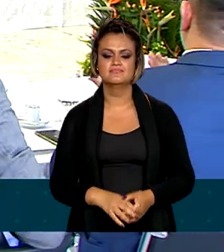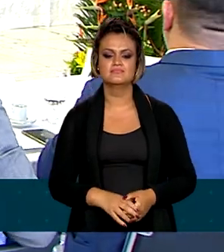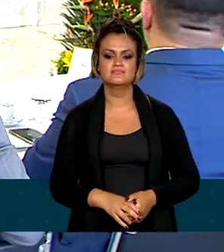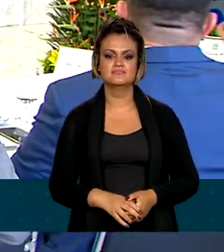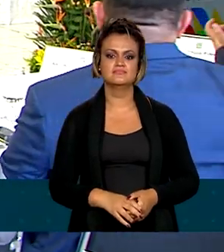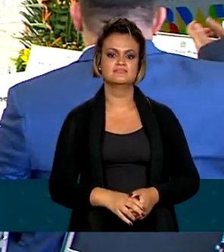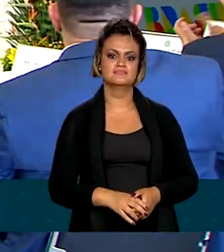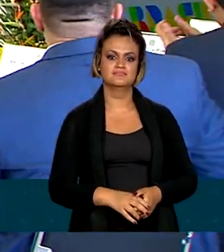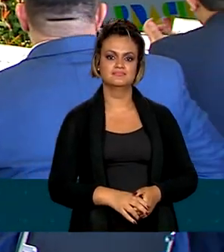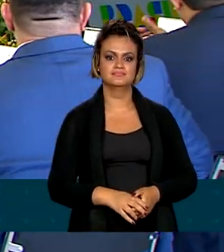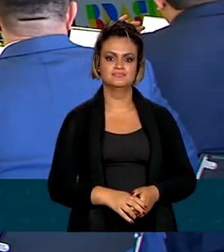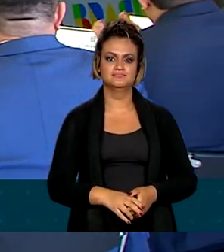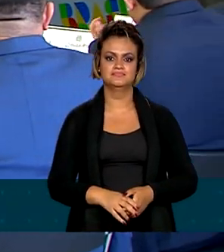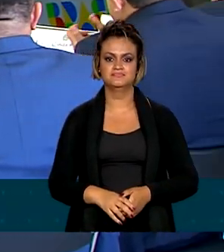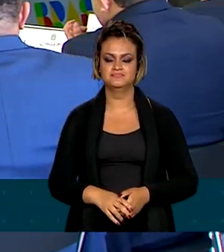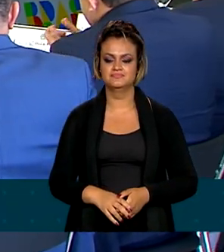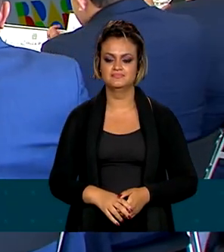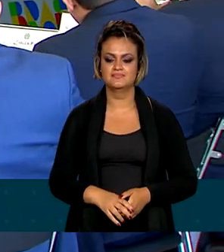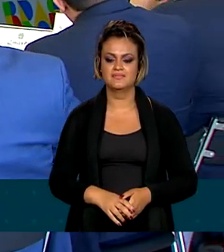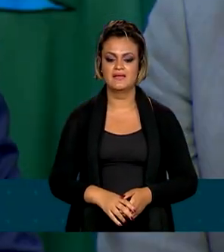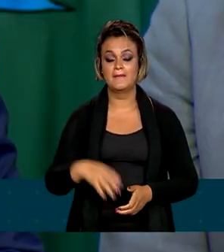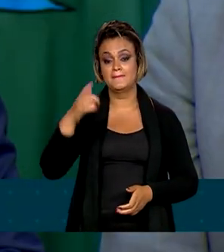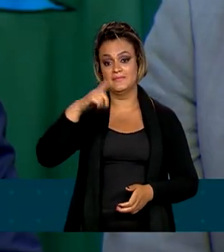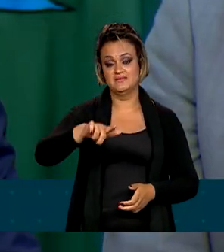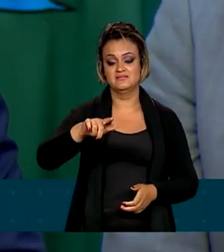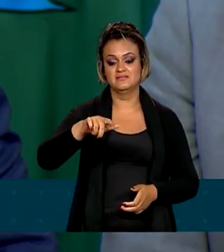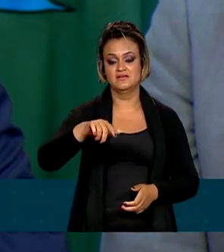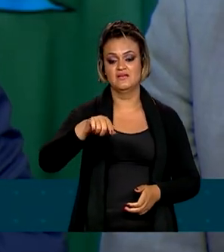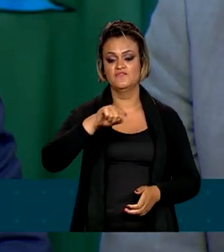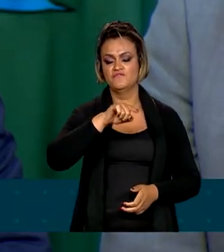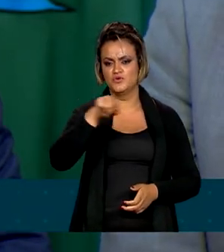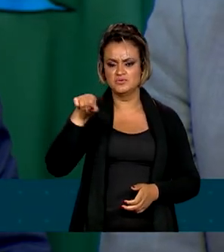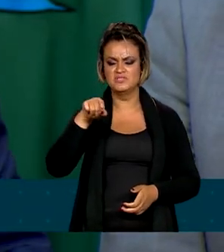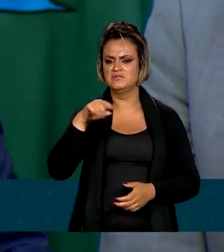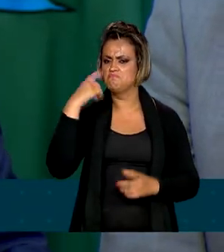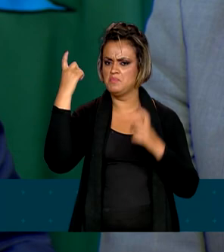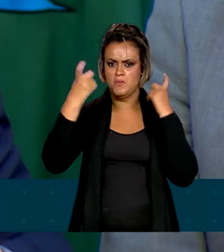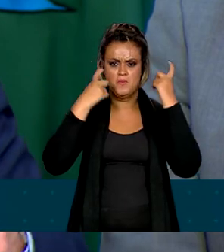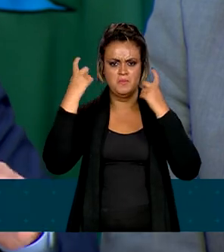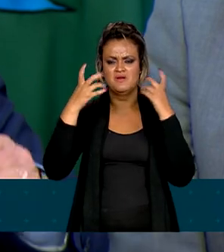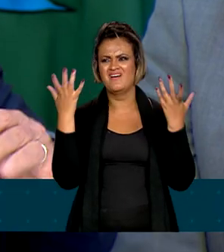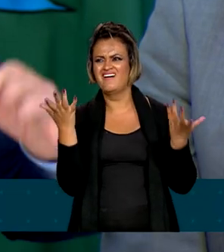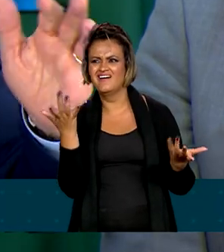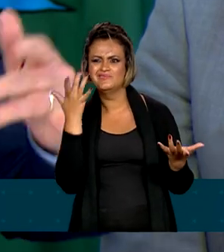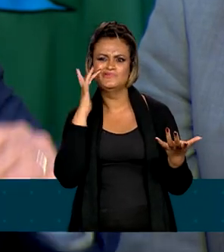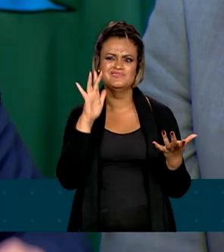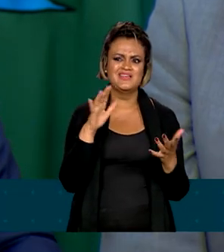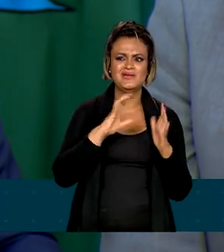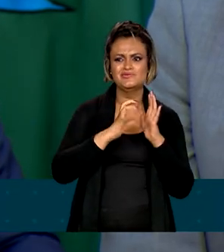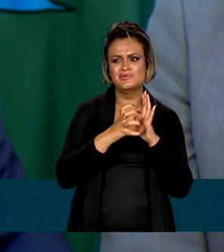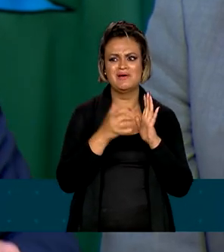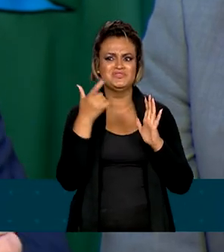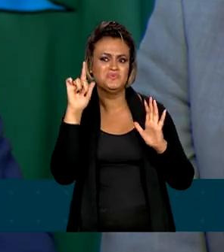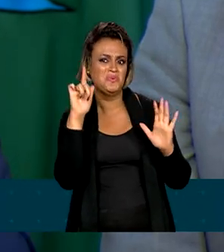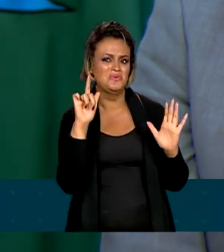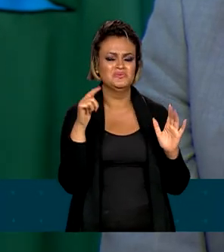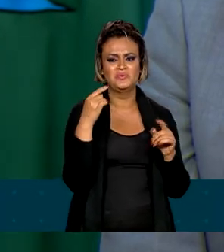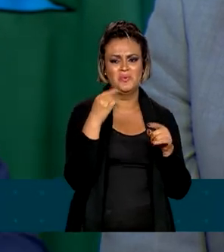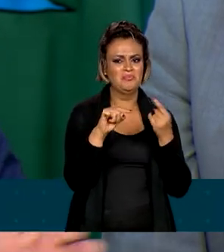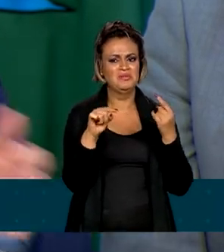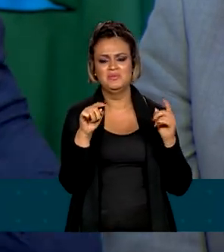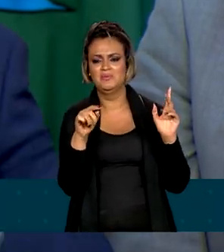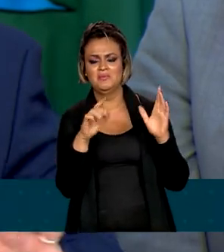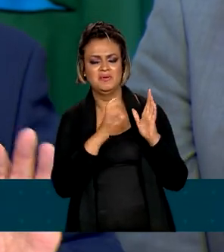E eu quero que vocês não tenham nenhuma preocupação. Ah, mas eu não sou do partido do presidente, mas eu não